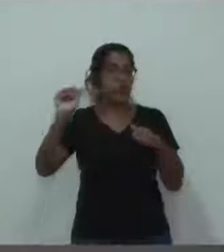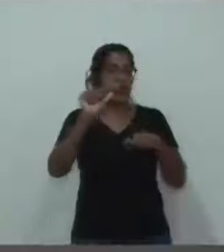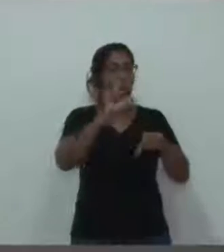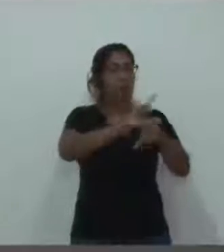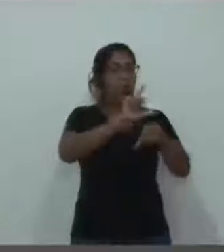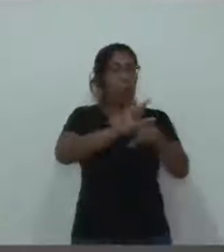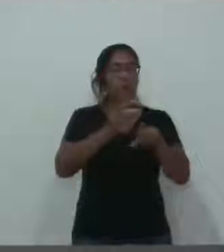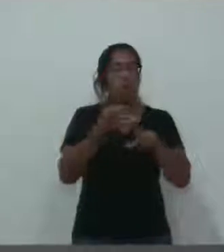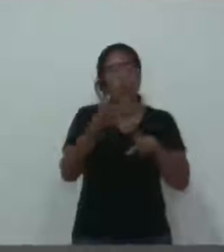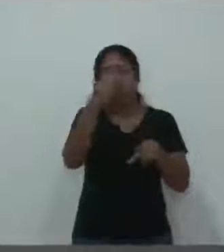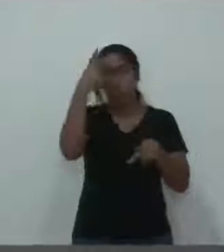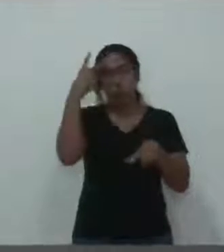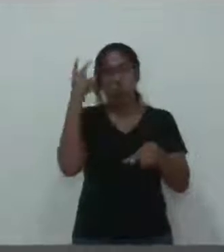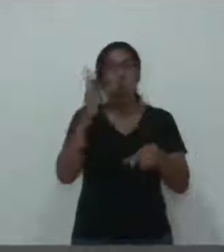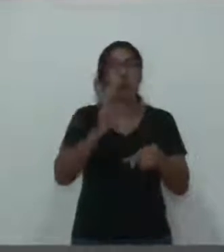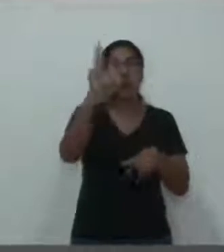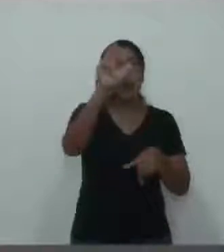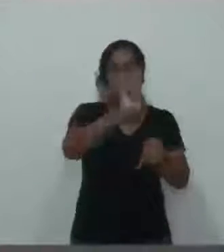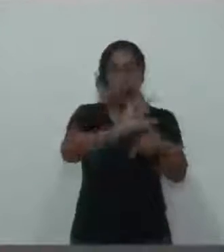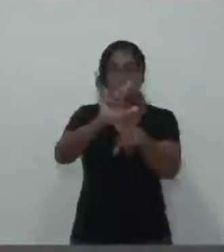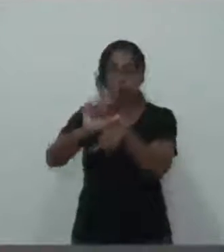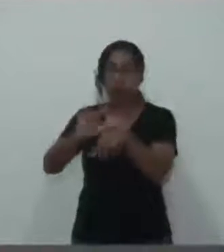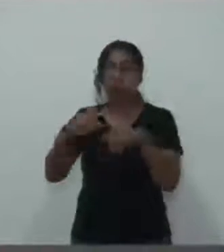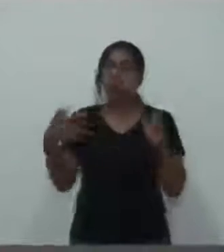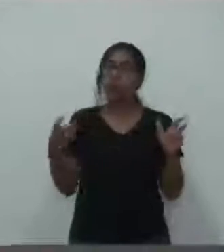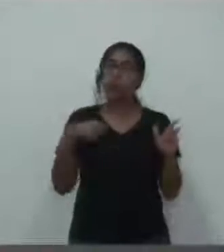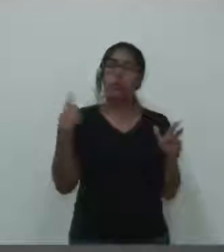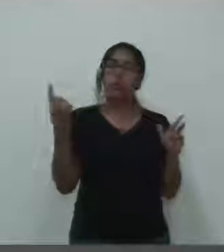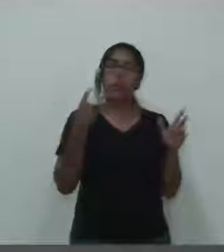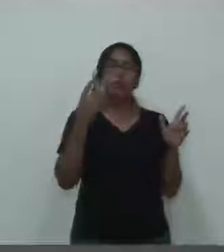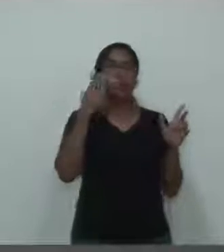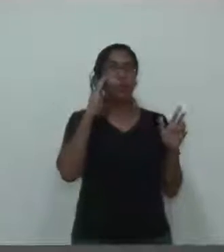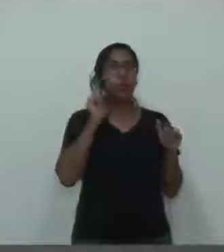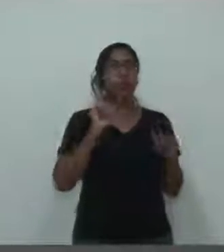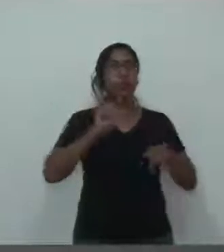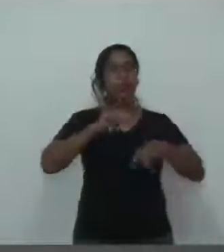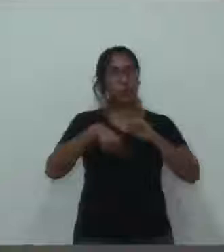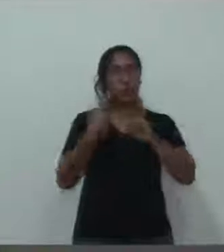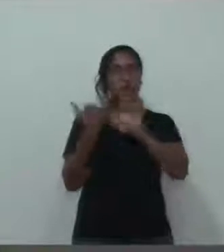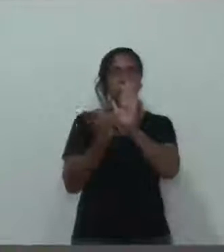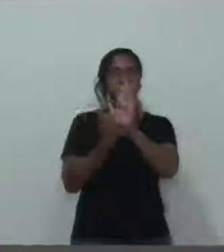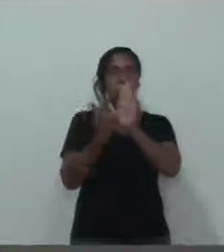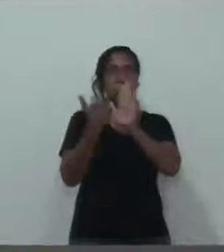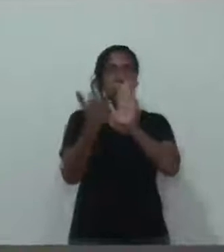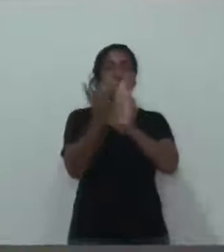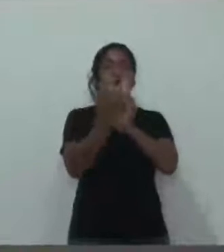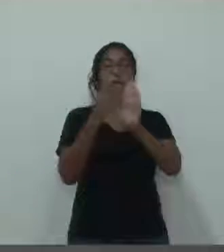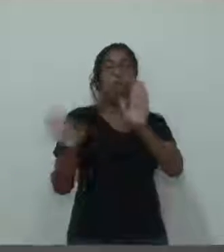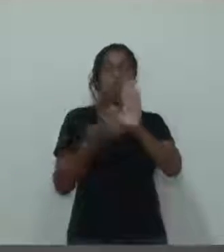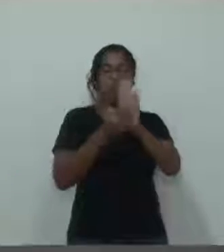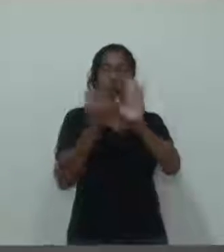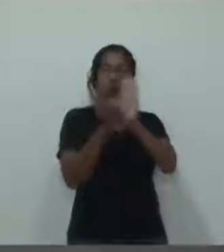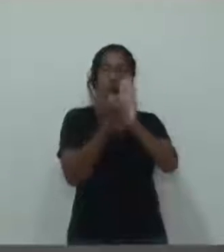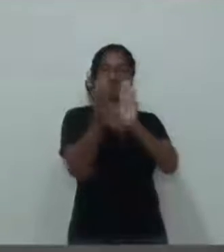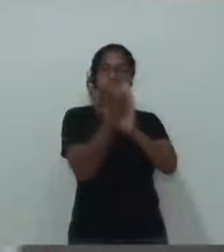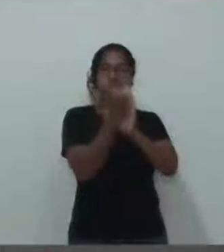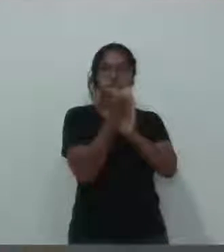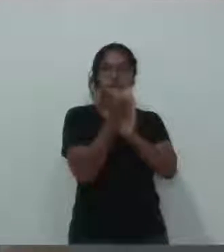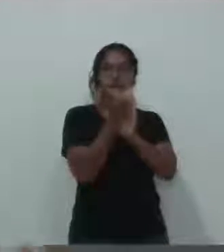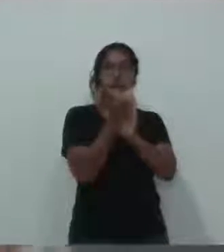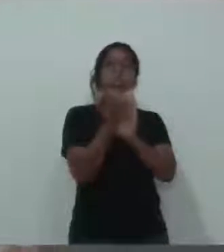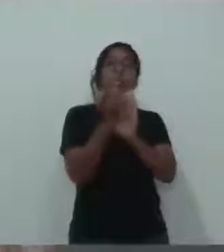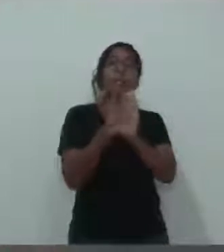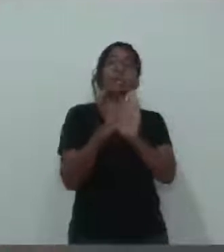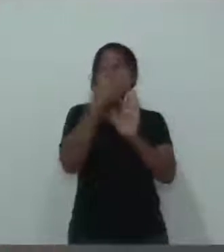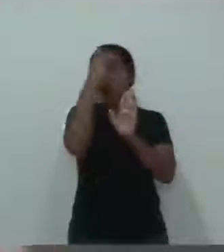interessados. No nosso modo de entender, a gente ia fazer uma outra aditiva, que colocaria o grupo, é importantíssimo, mas colocaria